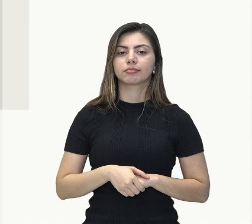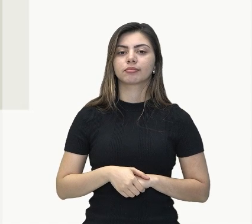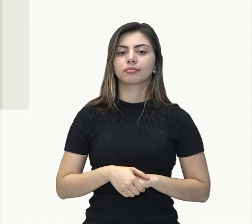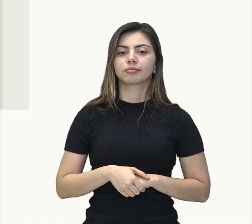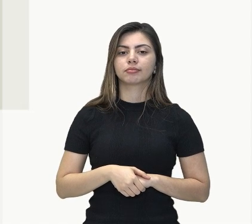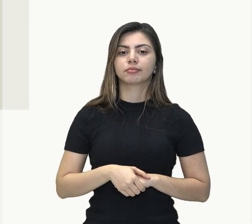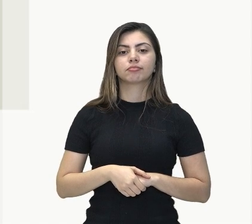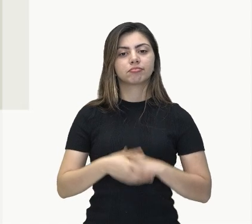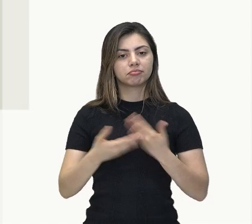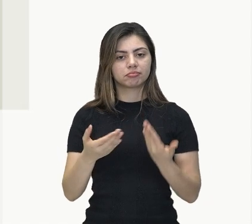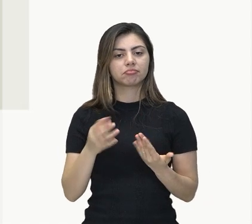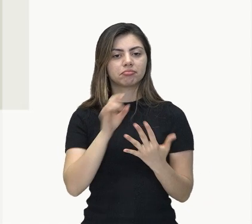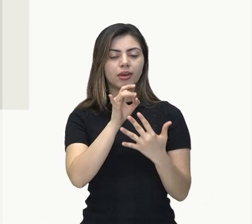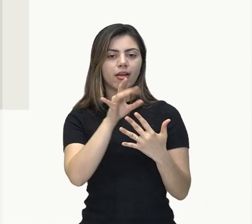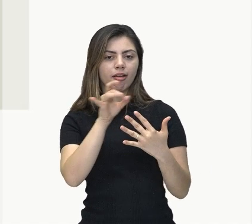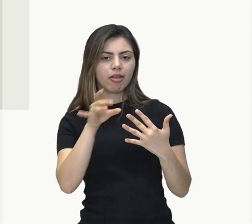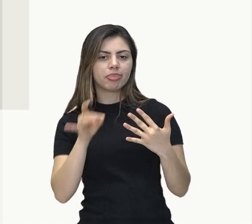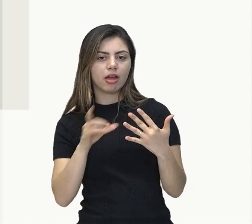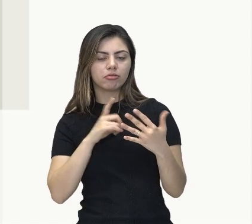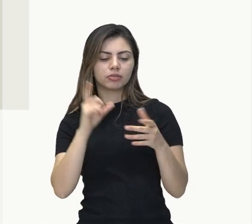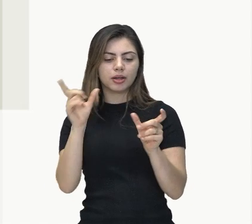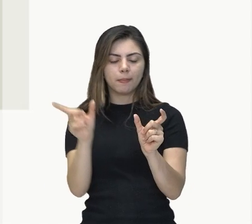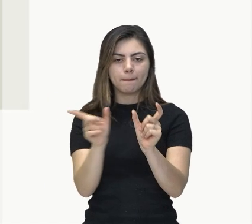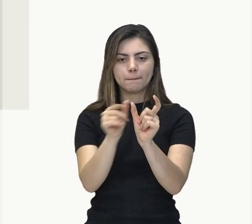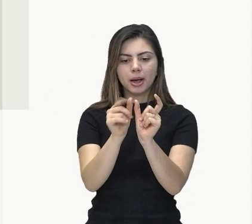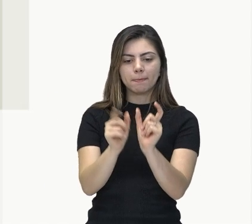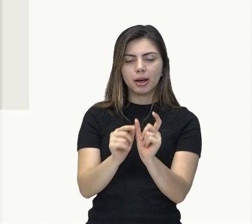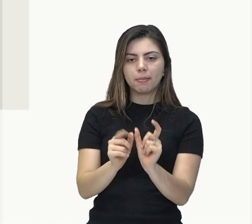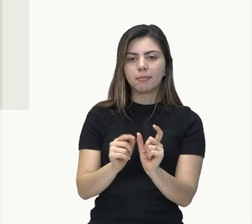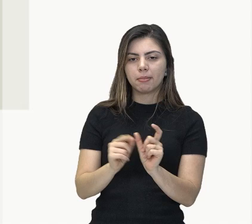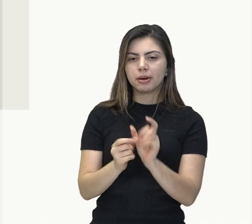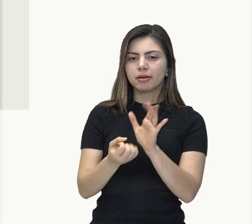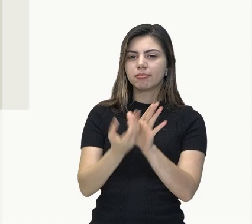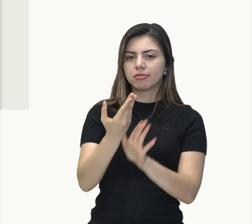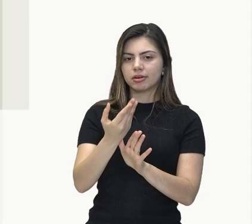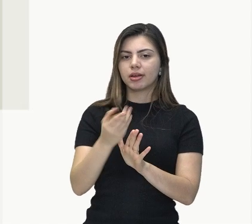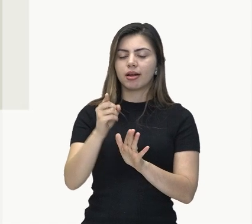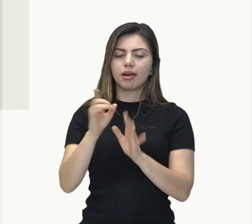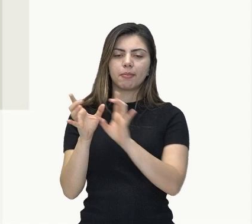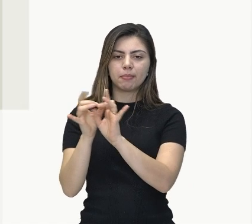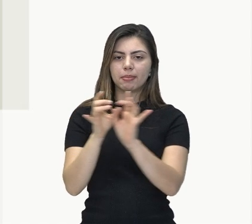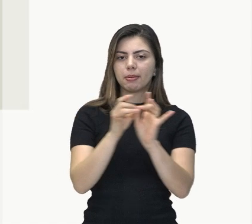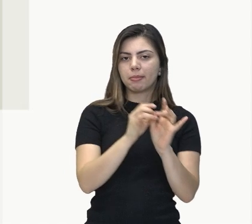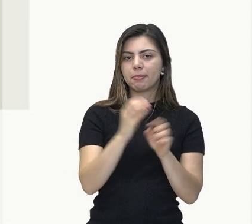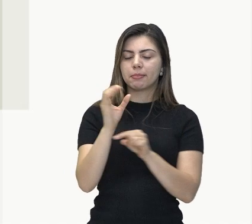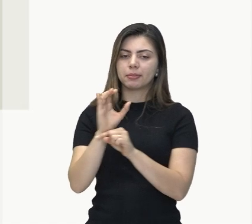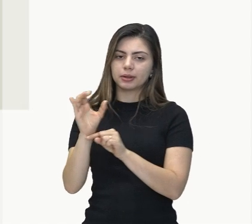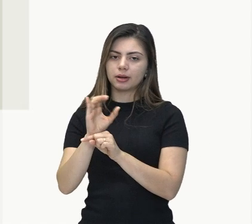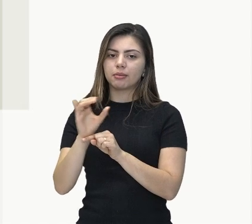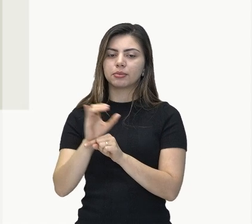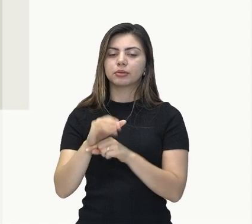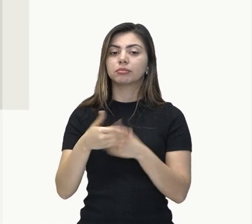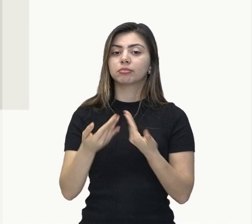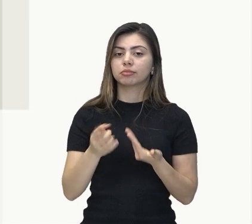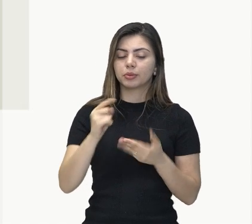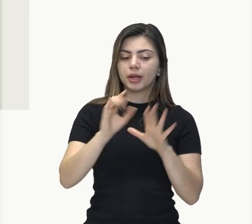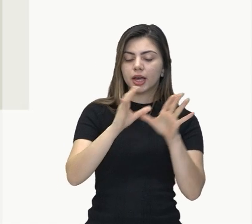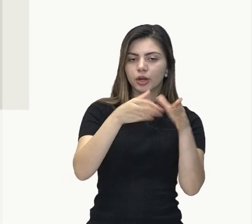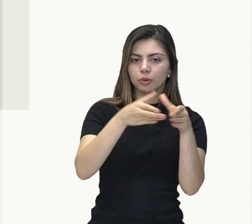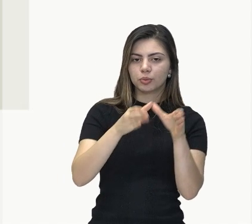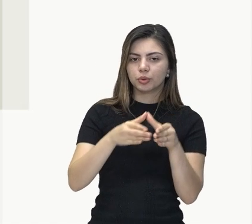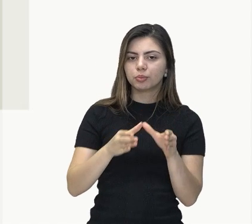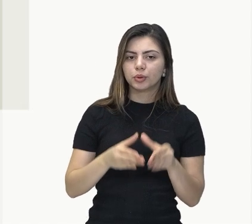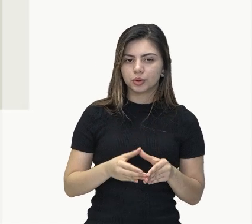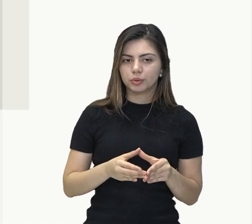que cada função possui na sua cadeia carbônica. Esses grupos funcionais e essas